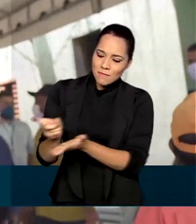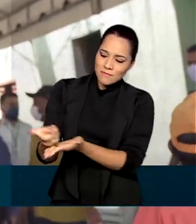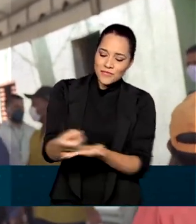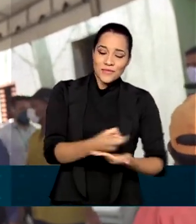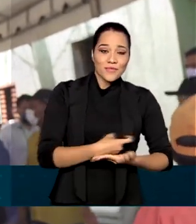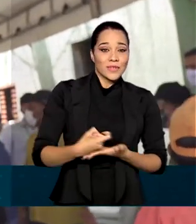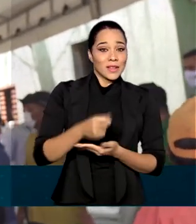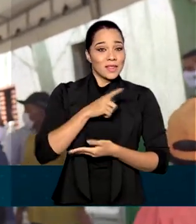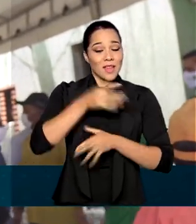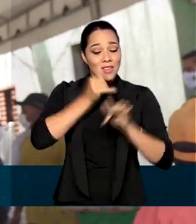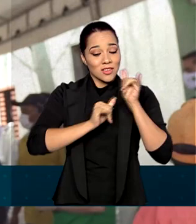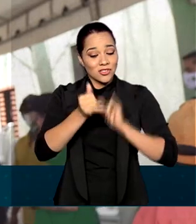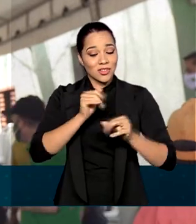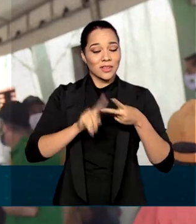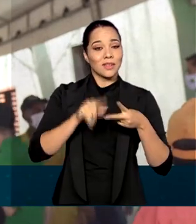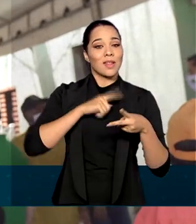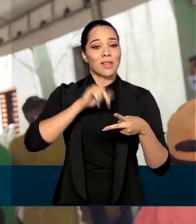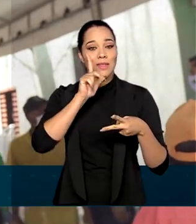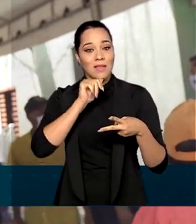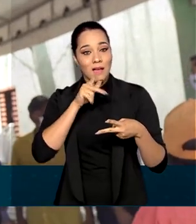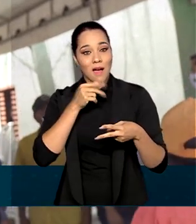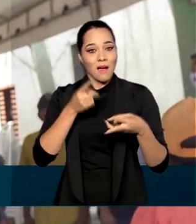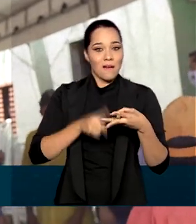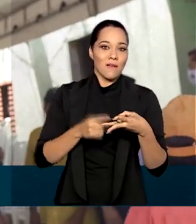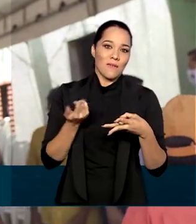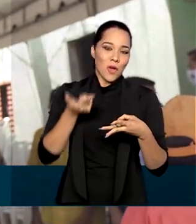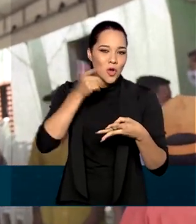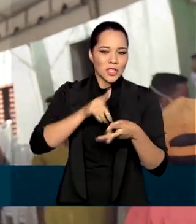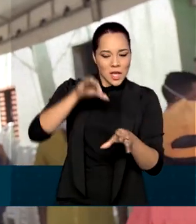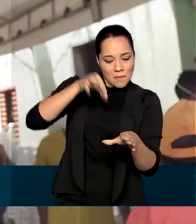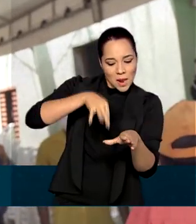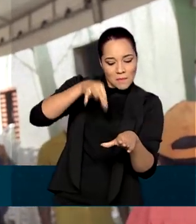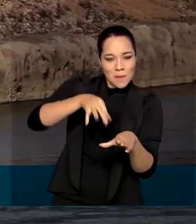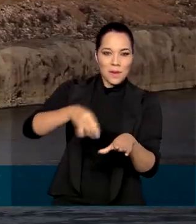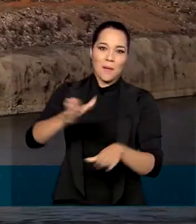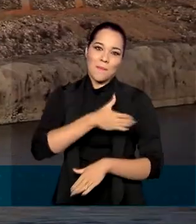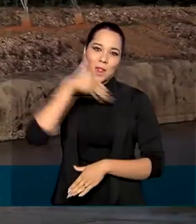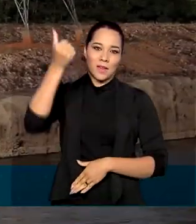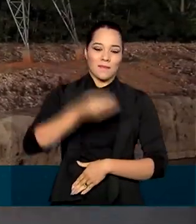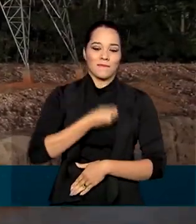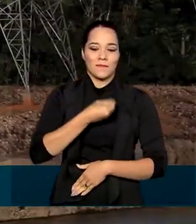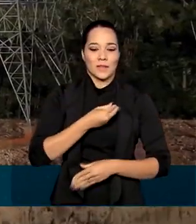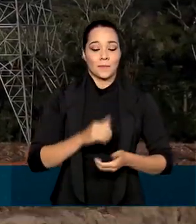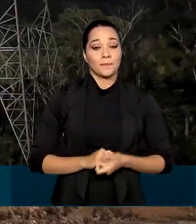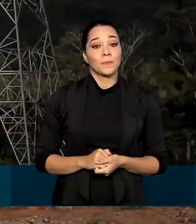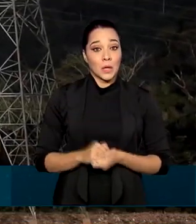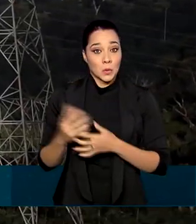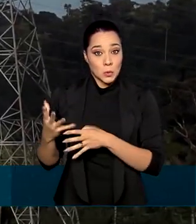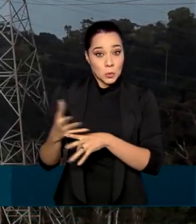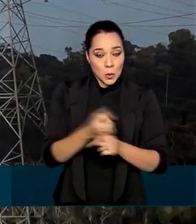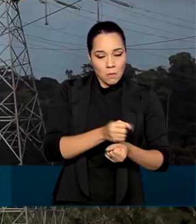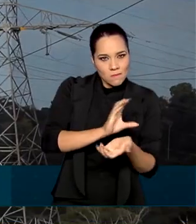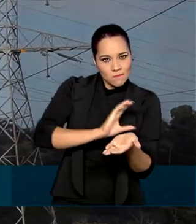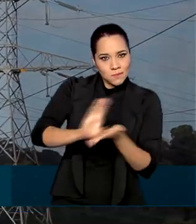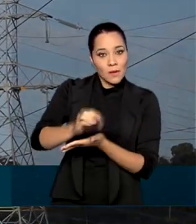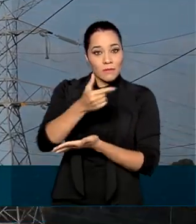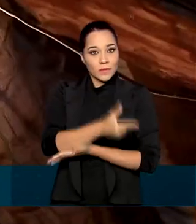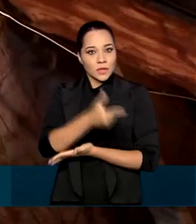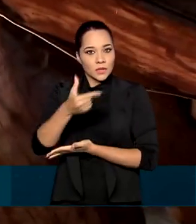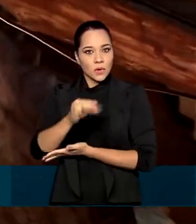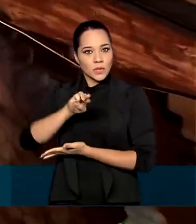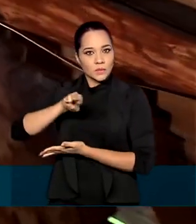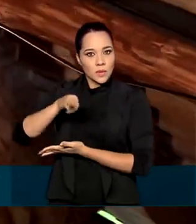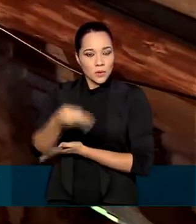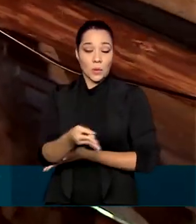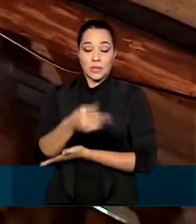energia, tem água, você pode plantar e melhorar a vida. No total, foram investidos 22 milhões